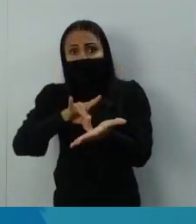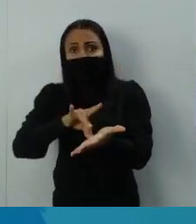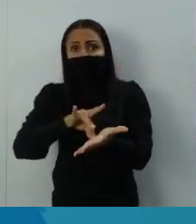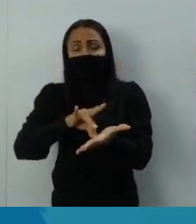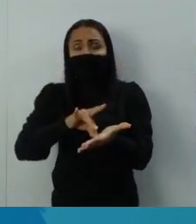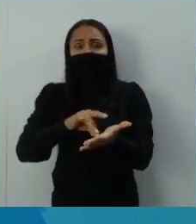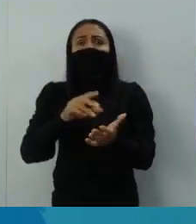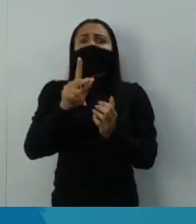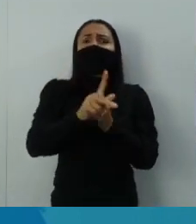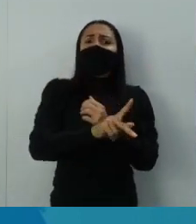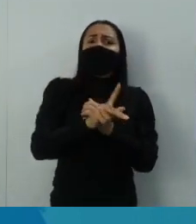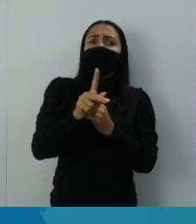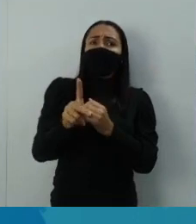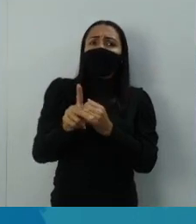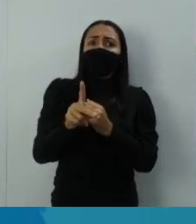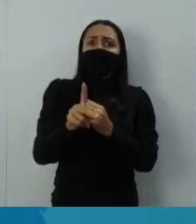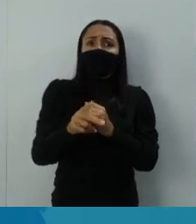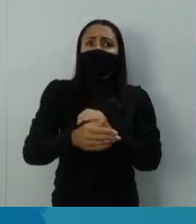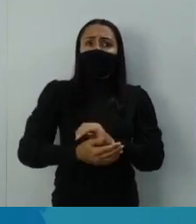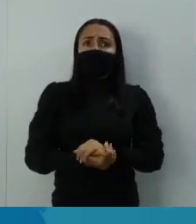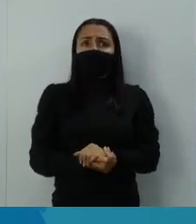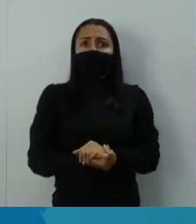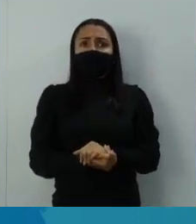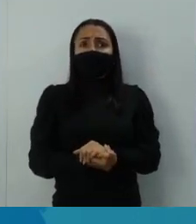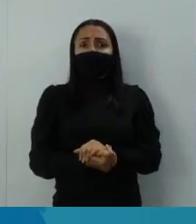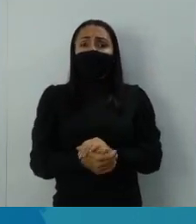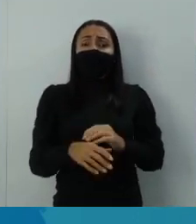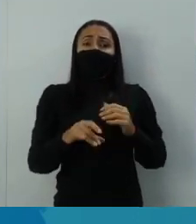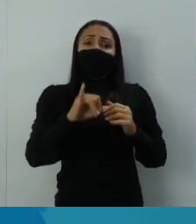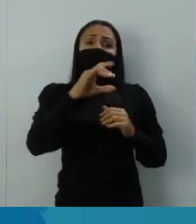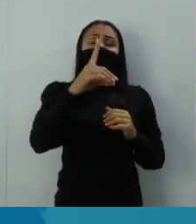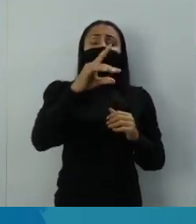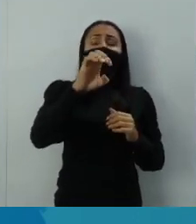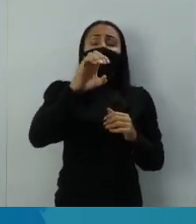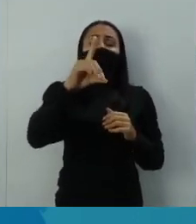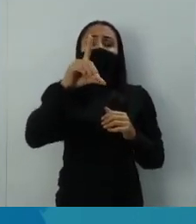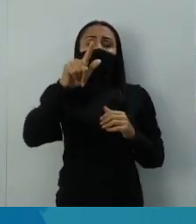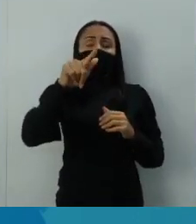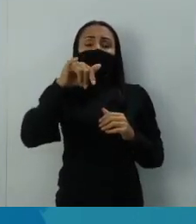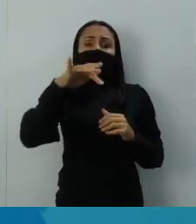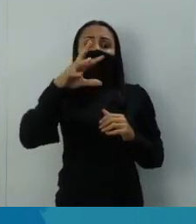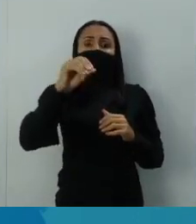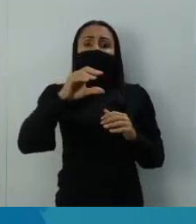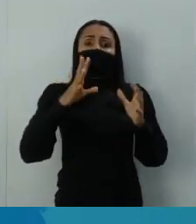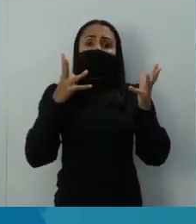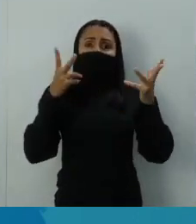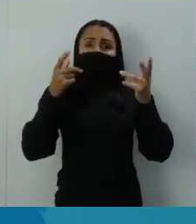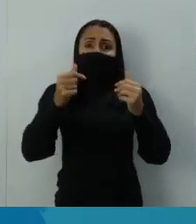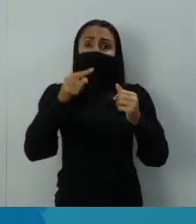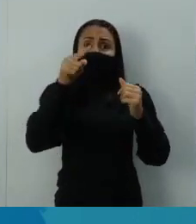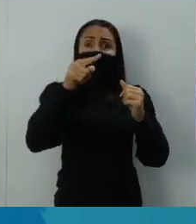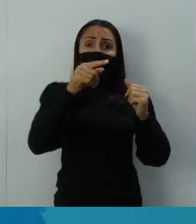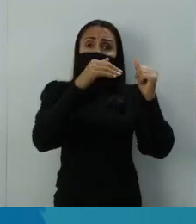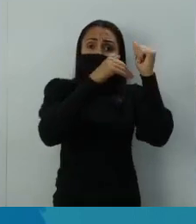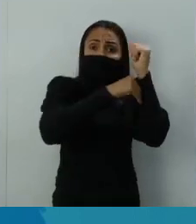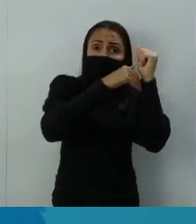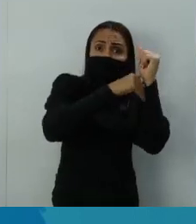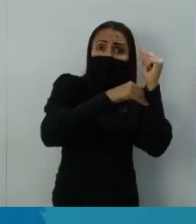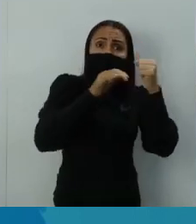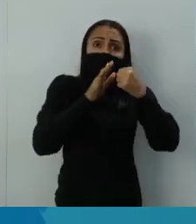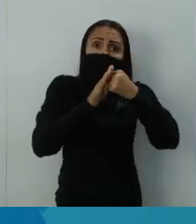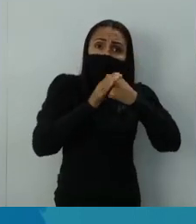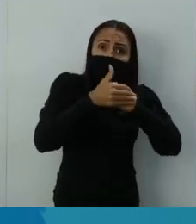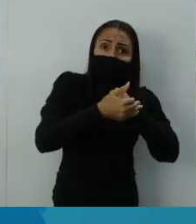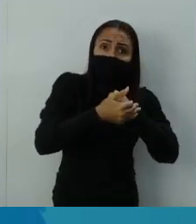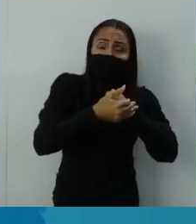Professor, a ideologia tem a ver com tudo aquilo que você pode mascarar ou ocultar em relação a